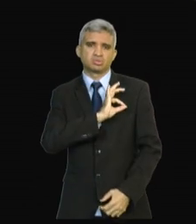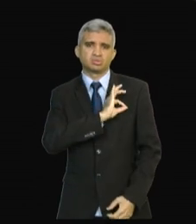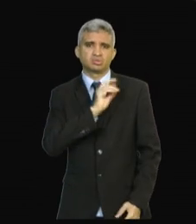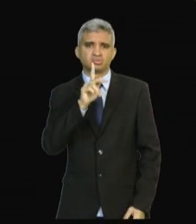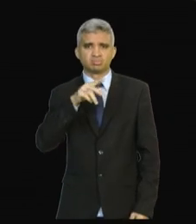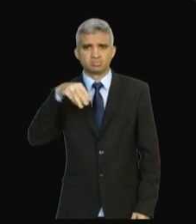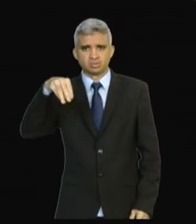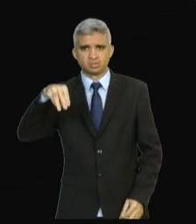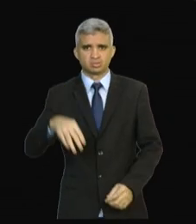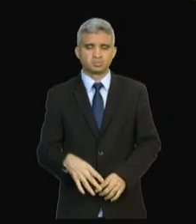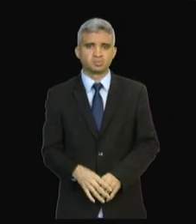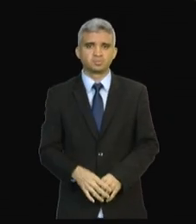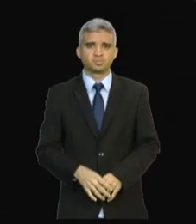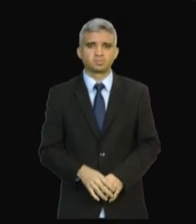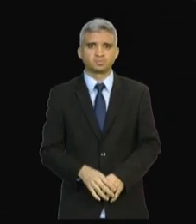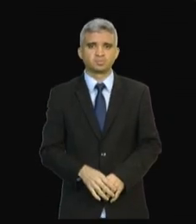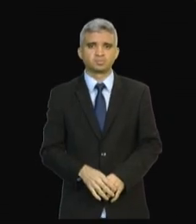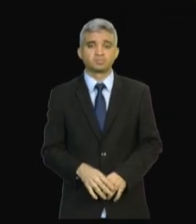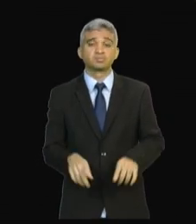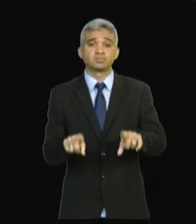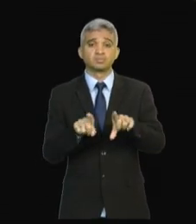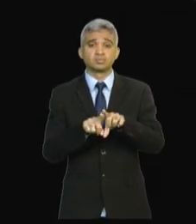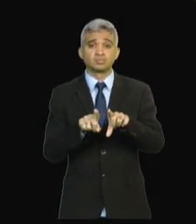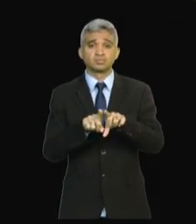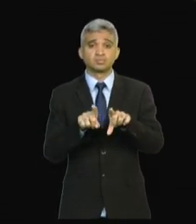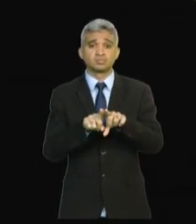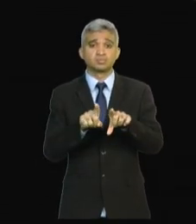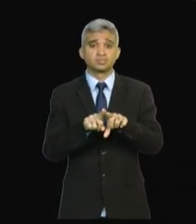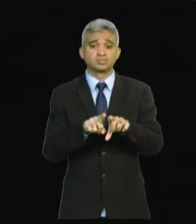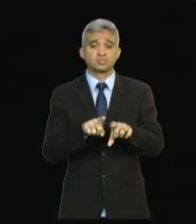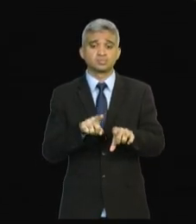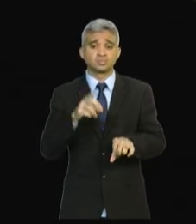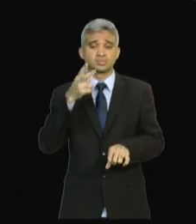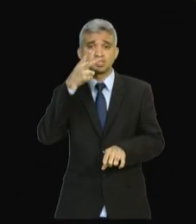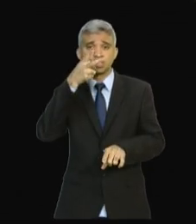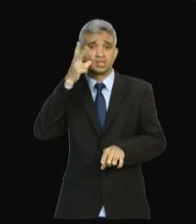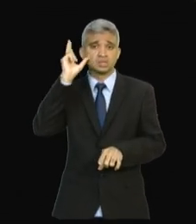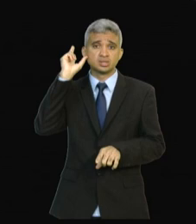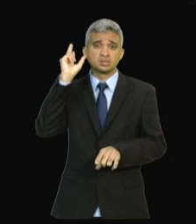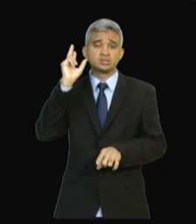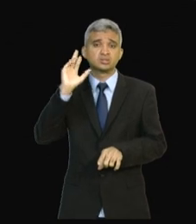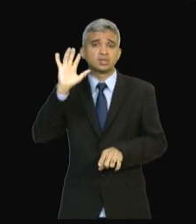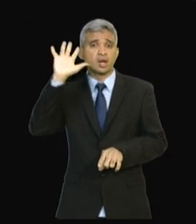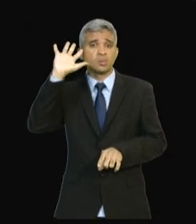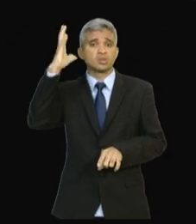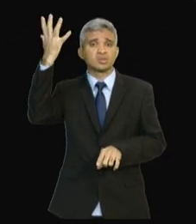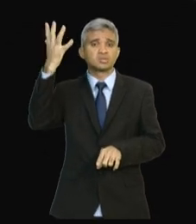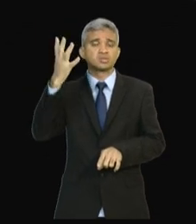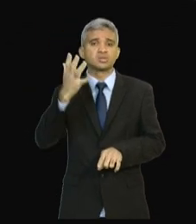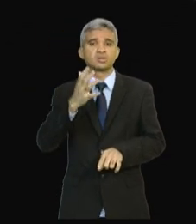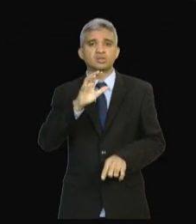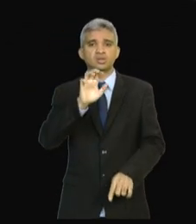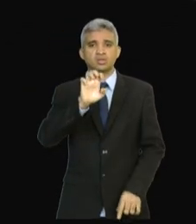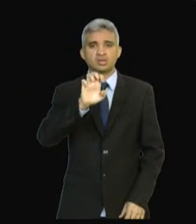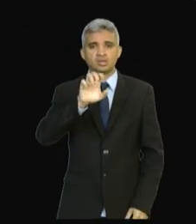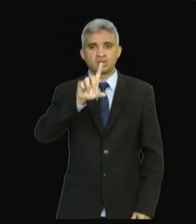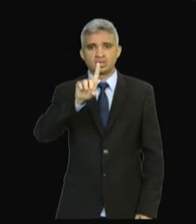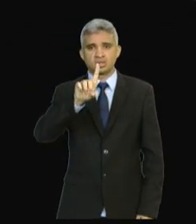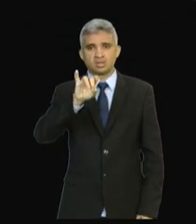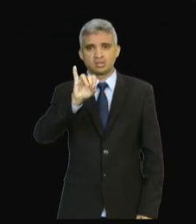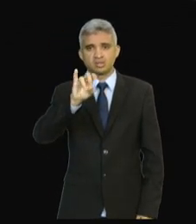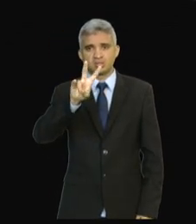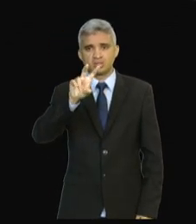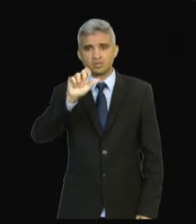injustiça nessa semana, no dia de ontem, antes de ontem, essa semana, com o Cabo Edivaldo, aí de São Luís. Cabo Edivaldo está